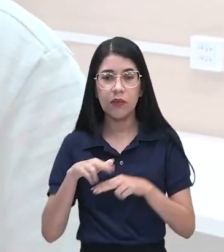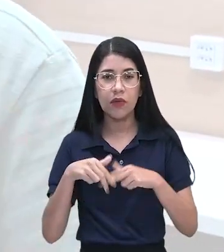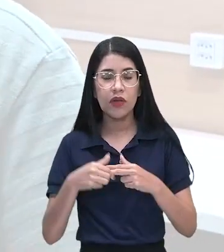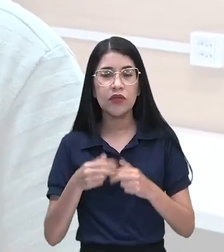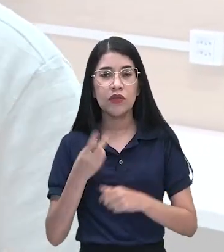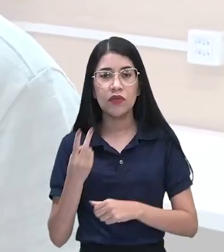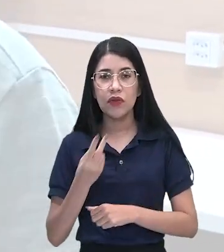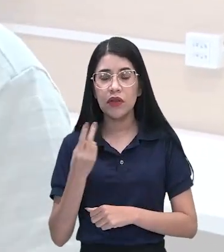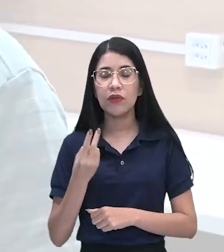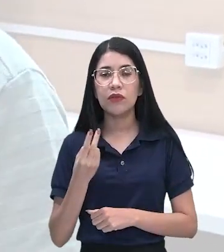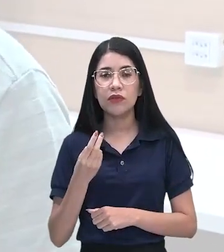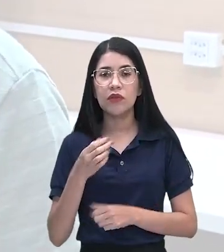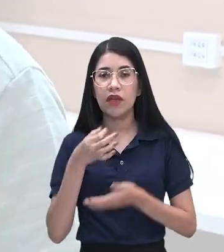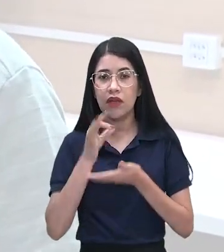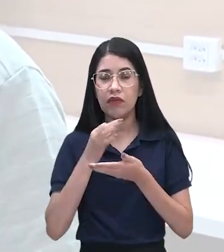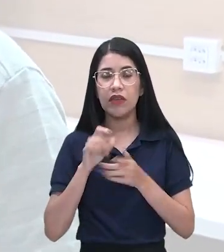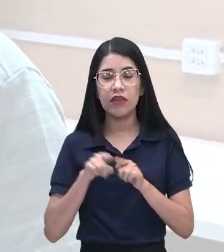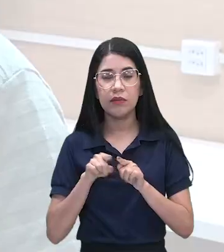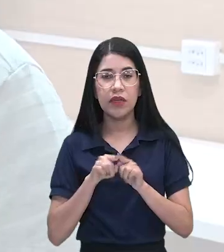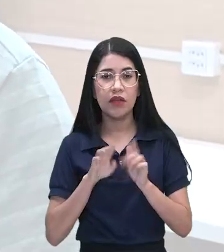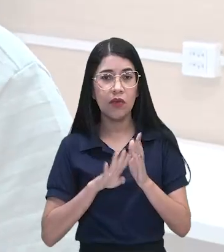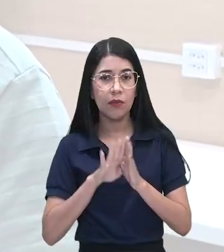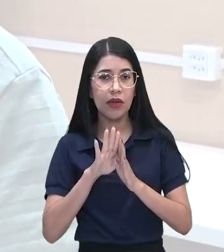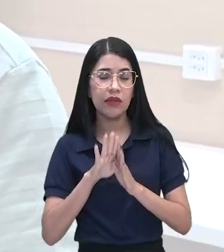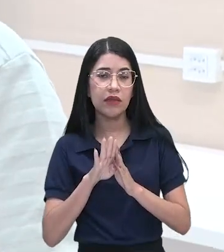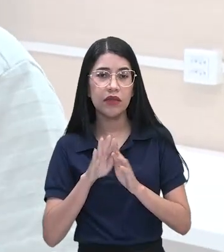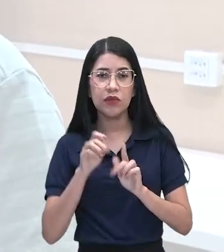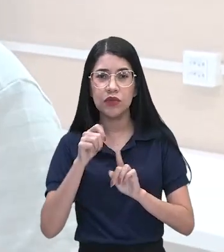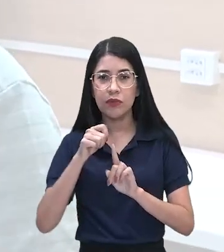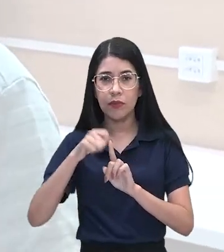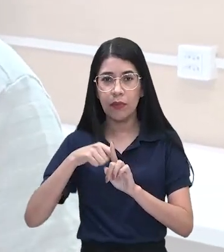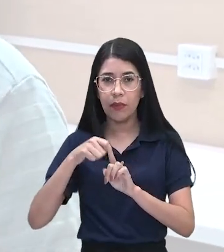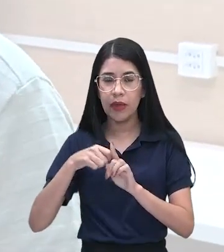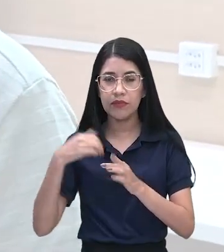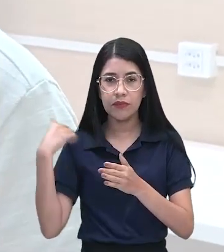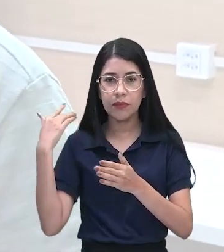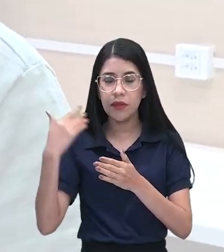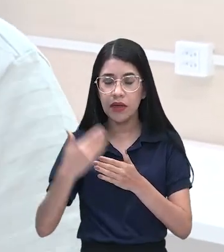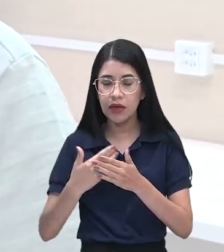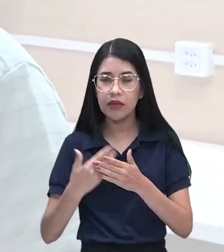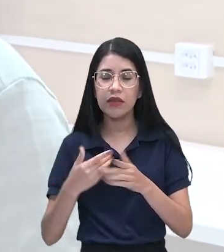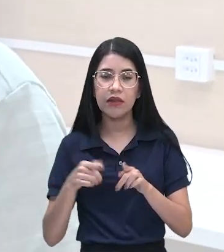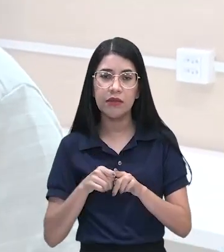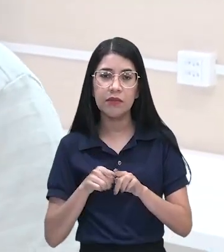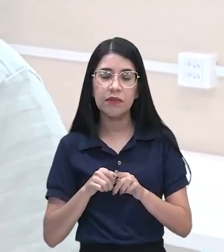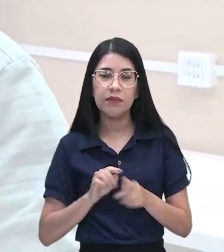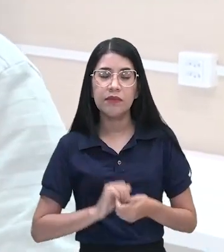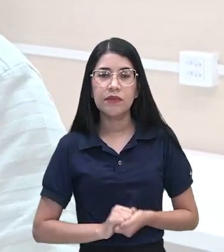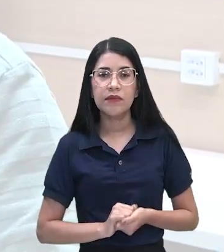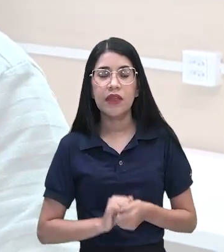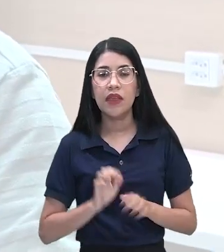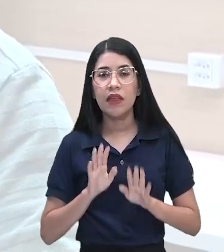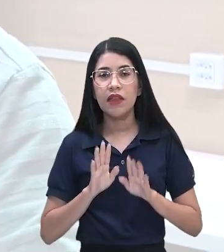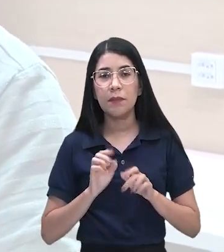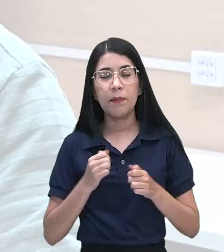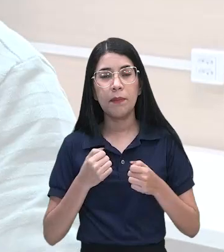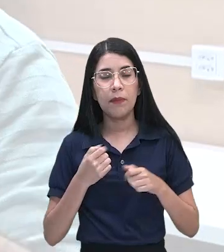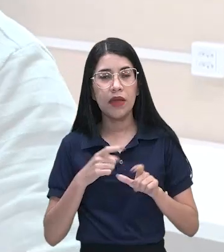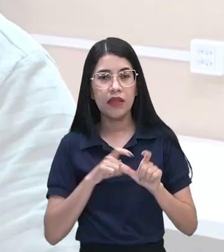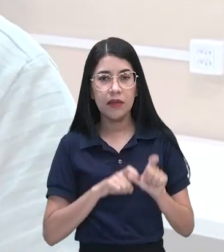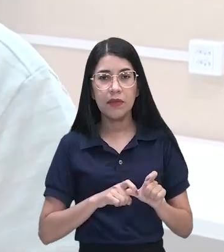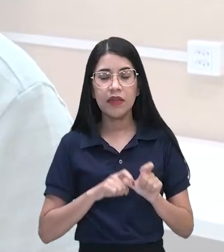e aqui no Brasil ele tem aumentado nos últimos meses ou no último ano, tem aumentado assim esporadicamente. A dependência